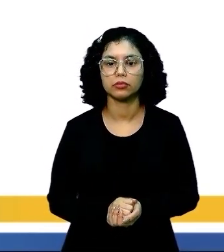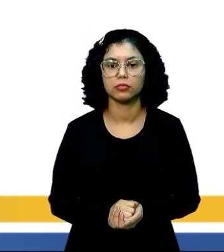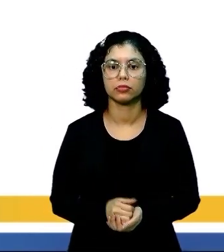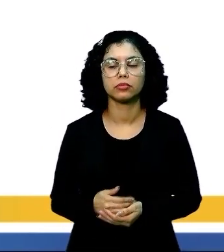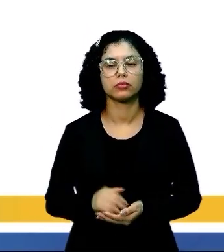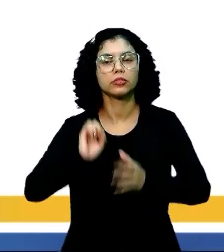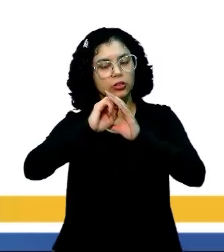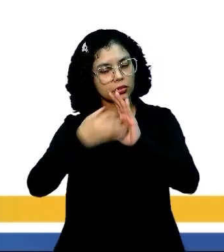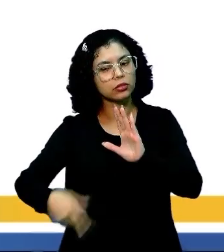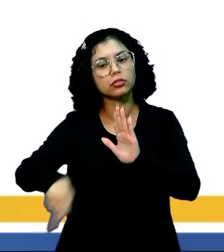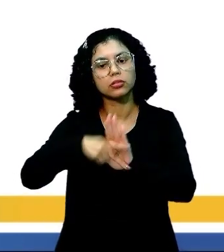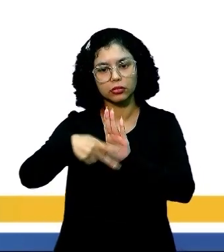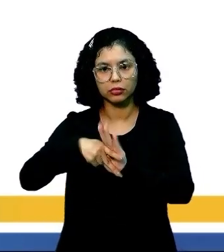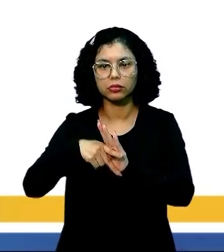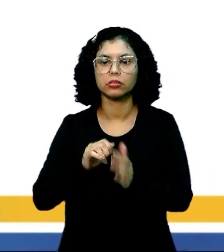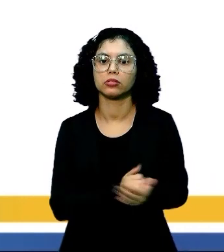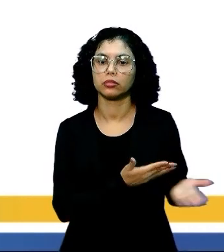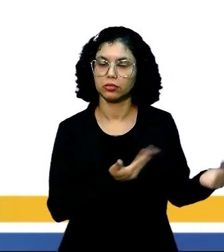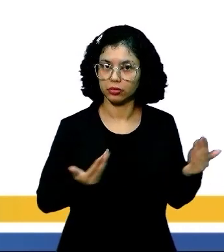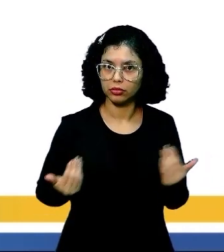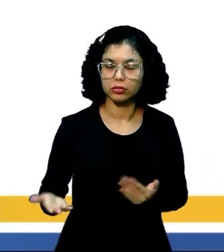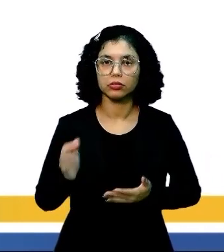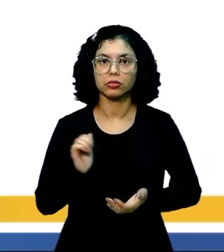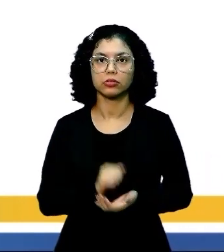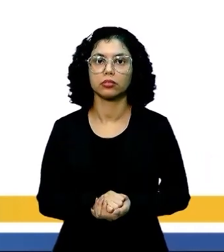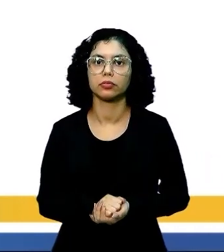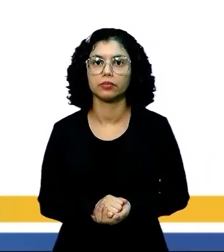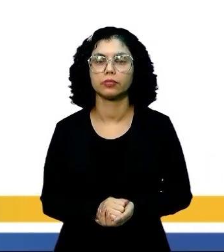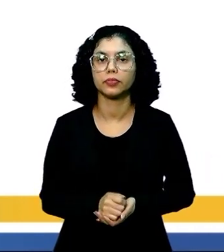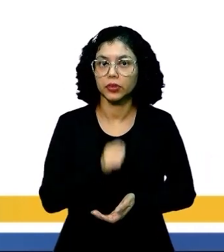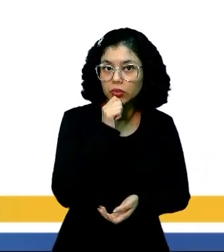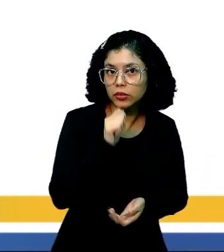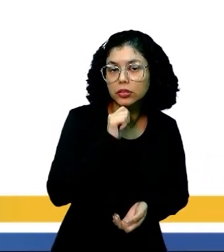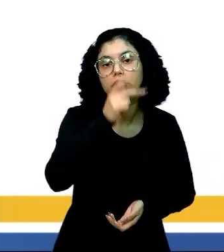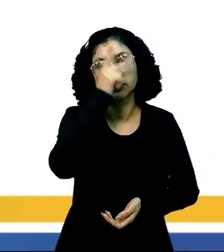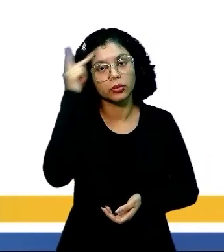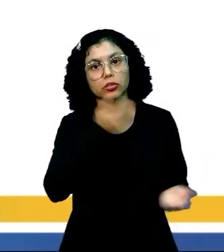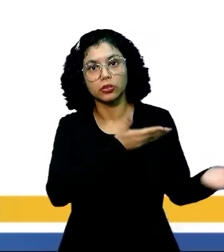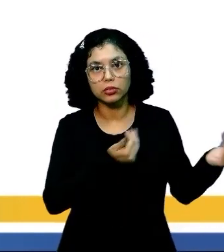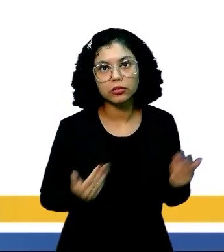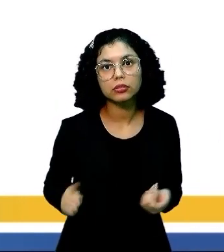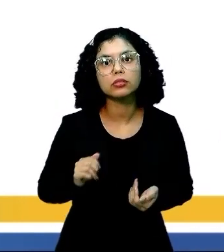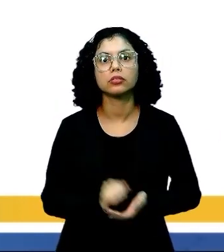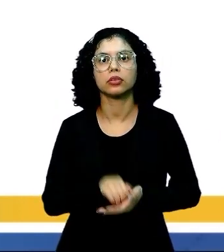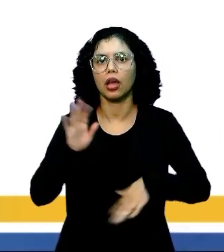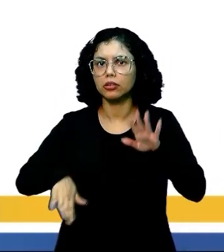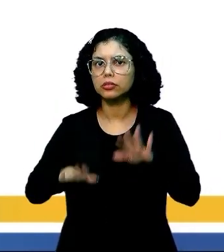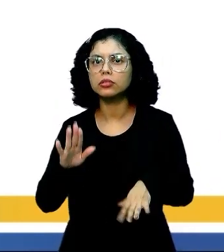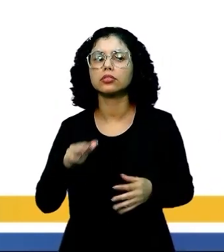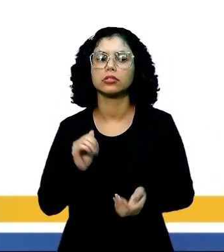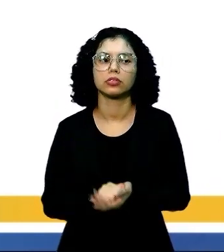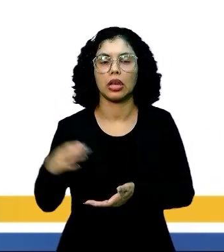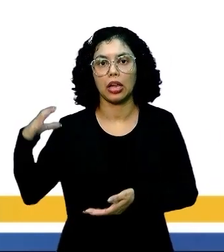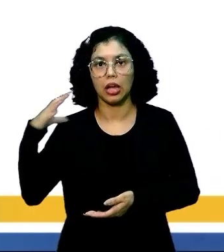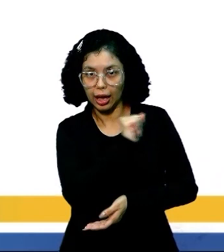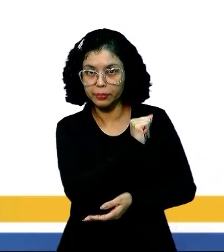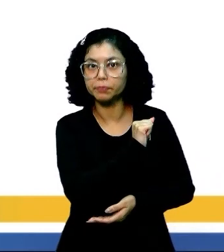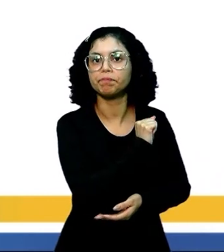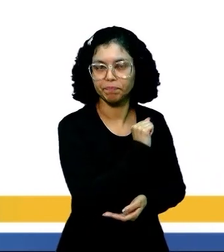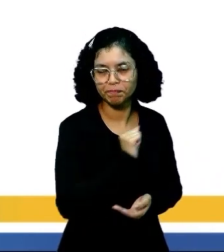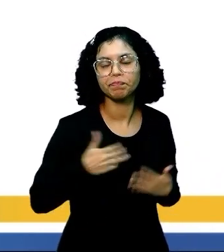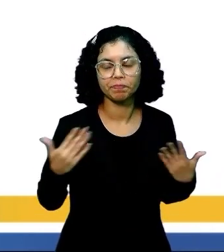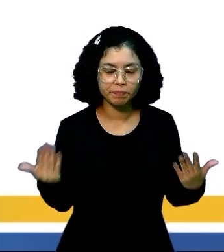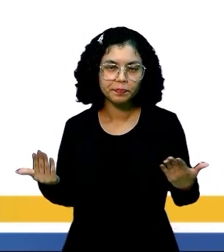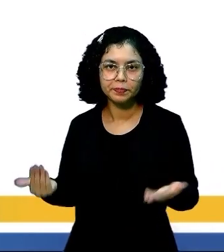das características da juventude, ou seja, apesar de as pessoas serem jovens, elas cada vez estão tornando-se mais capacitadas,